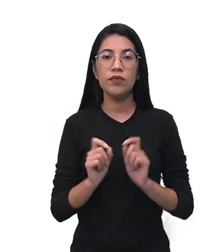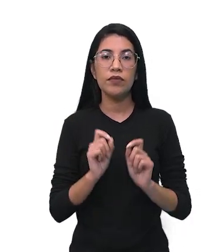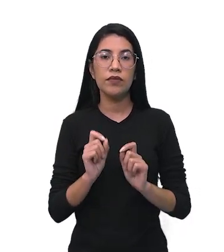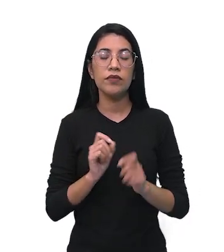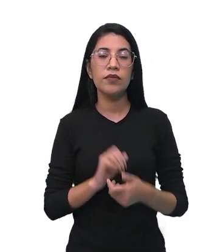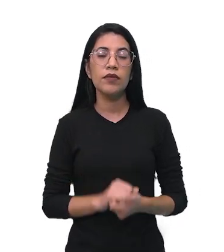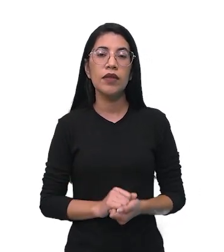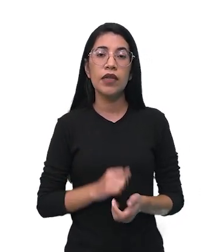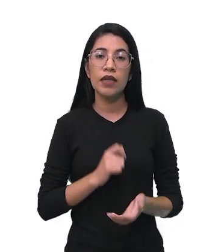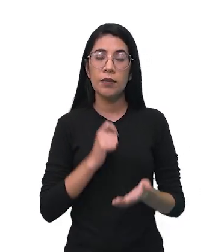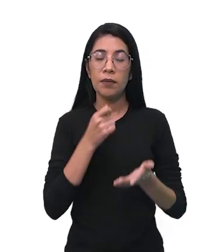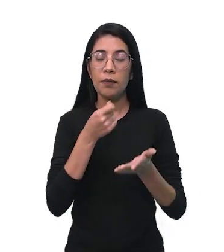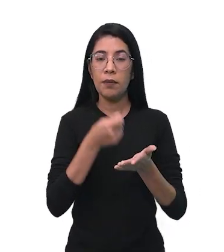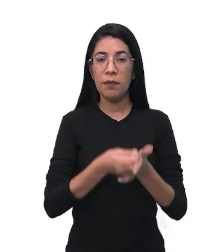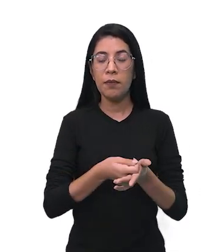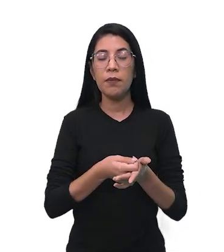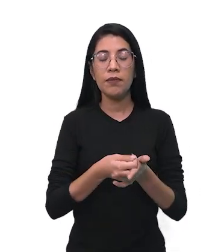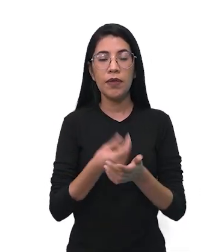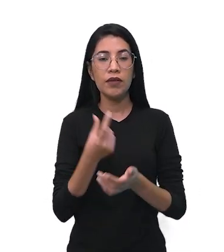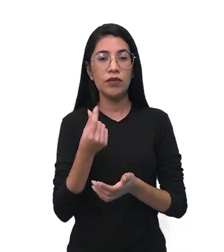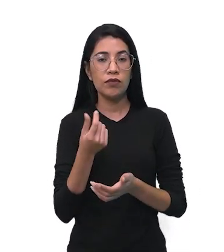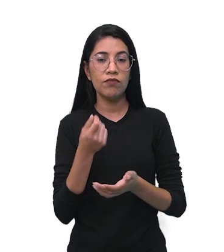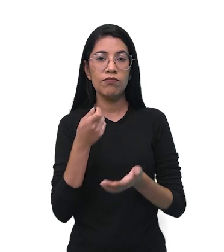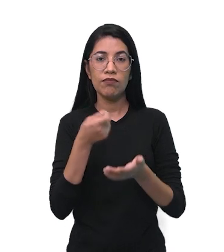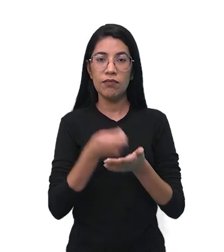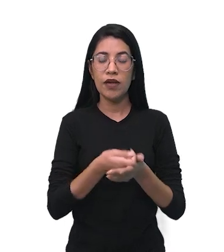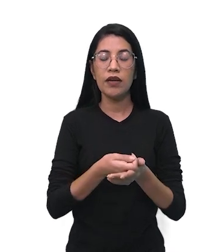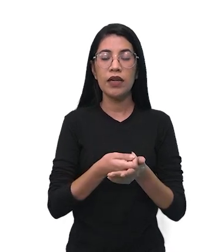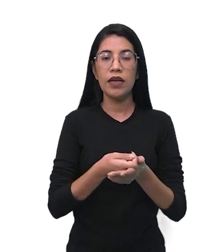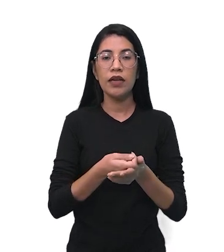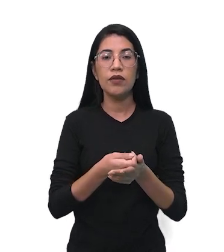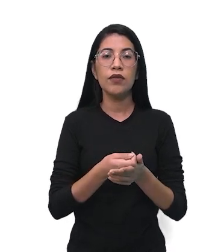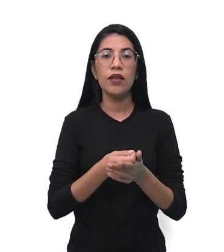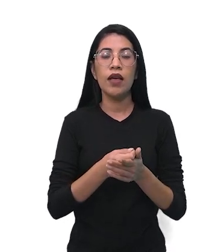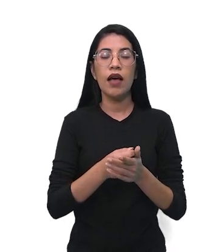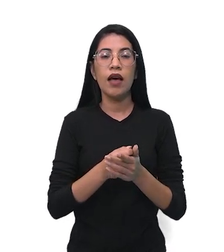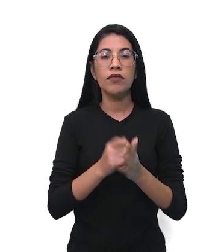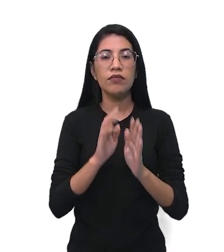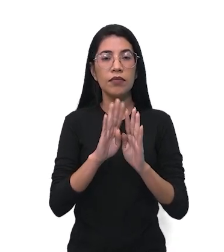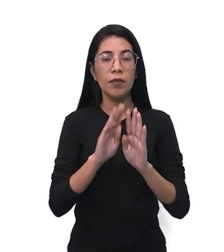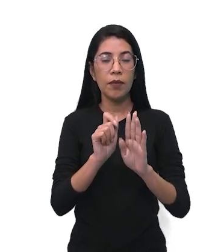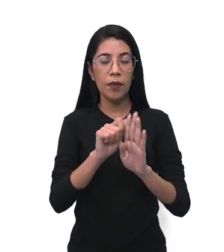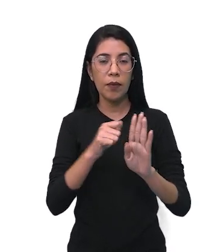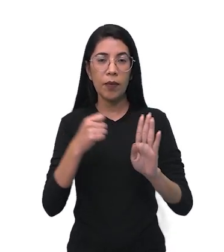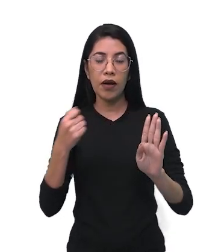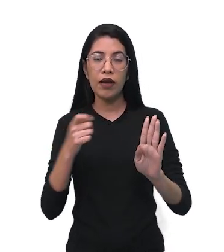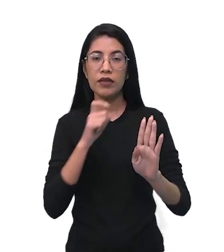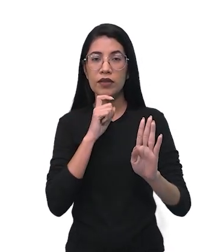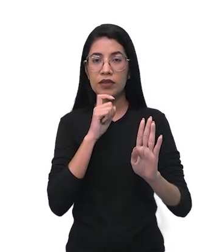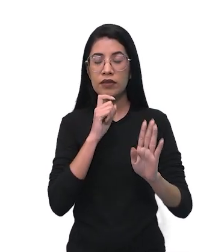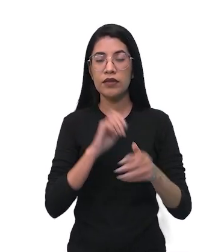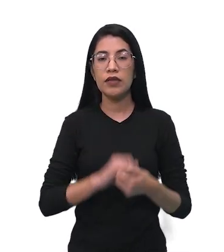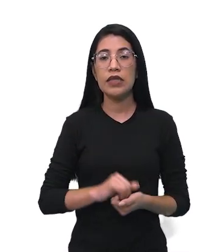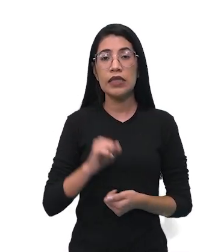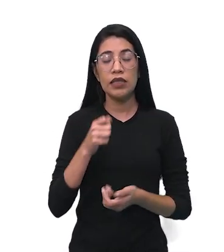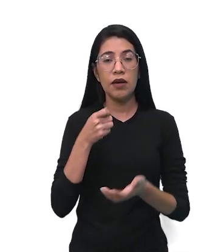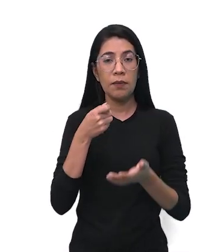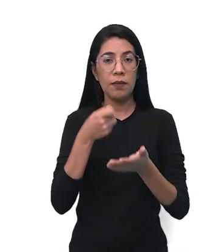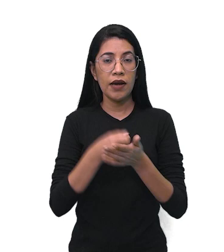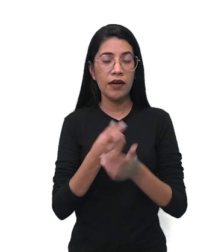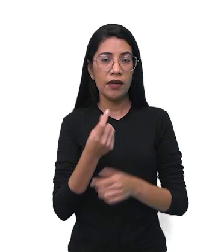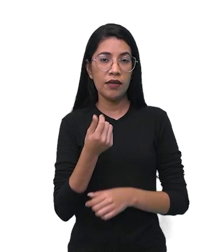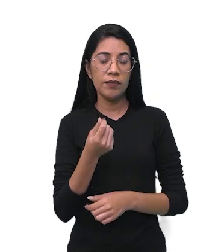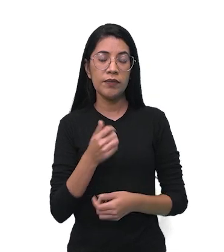que ele irá pagar na geladeira, caso ele compre à vista, tá bom?